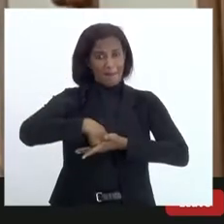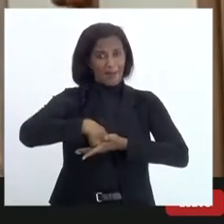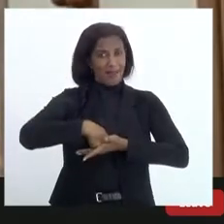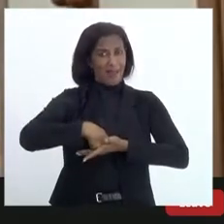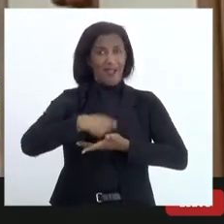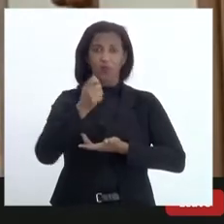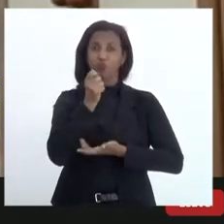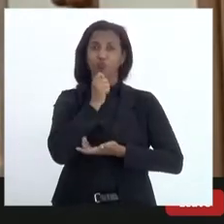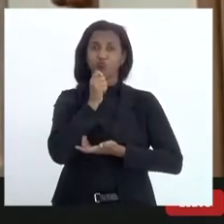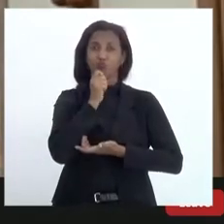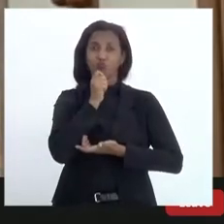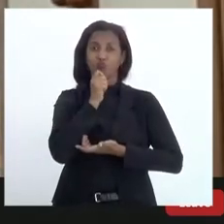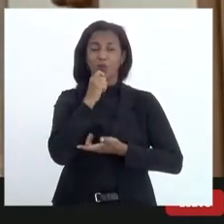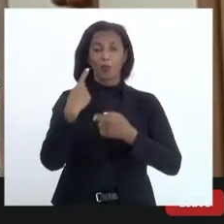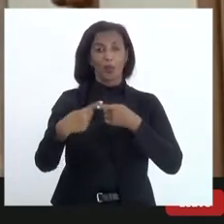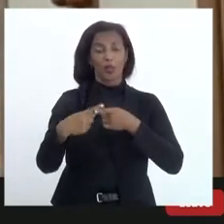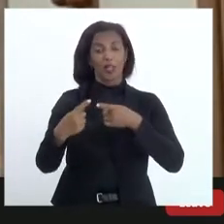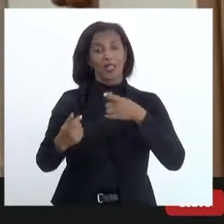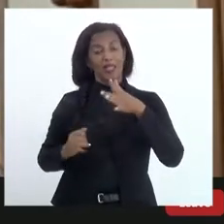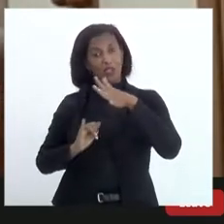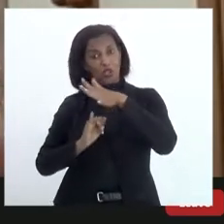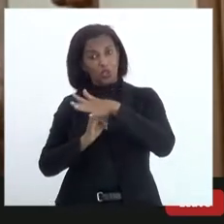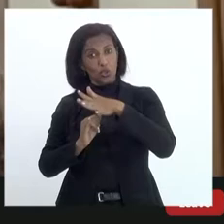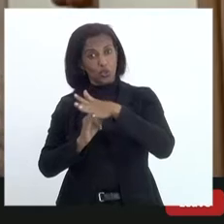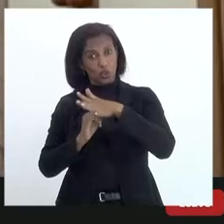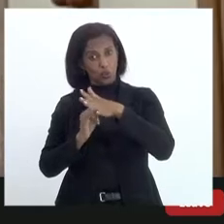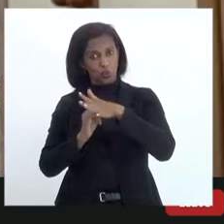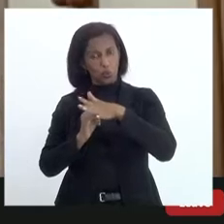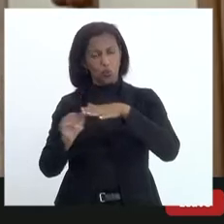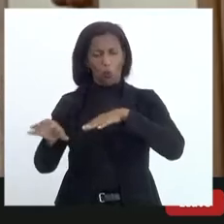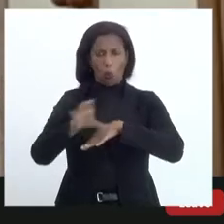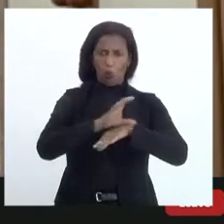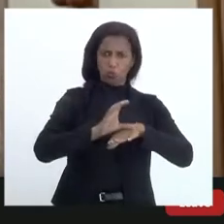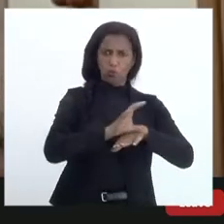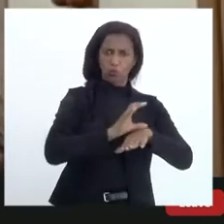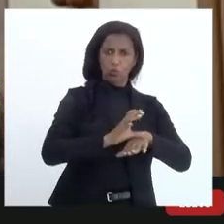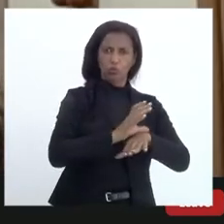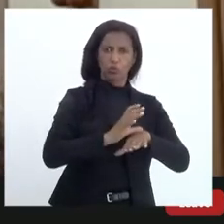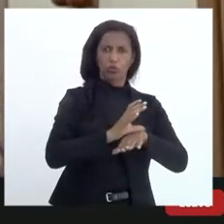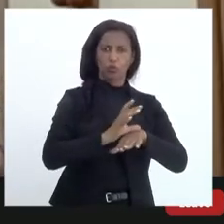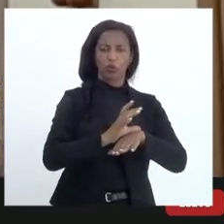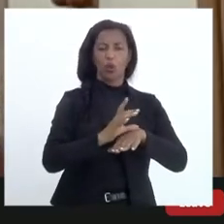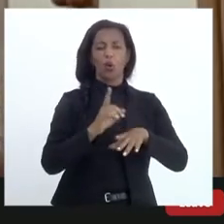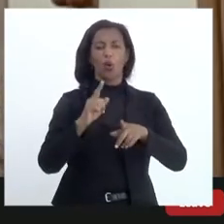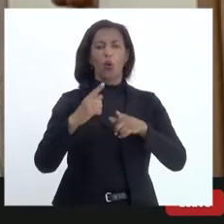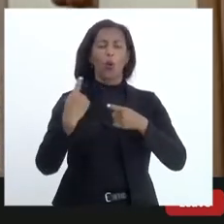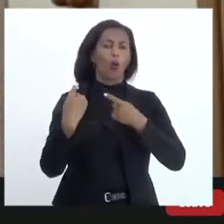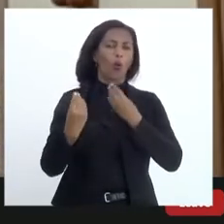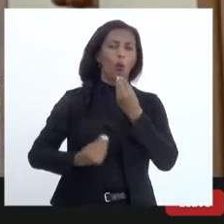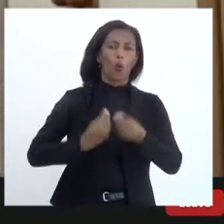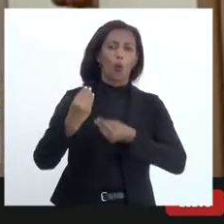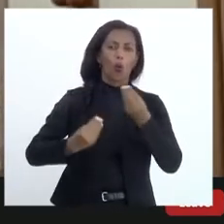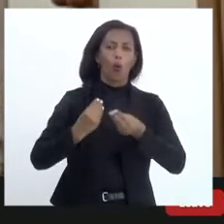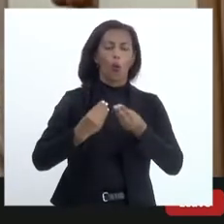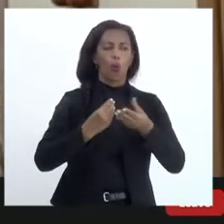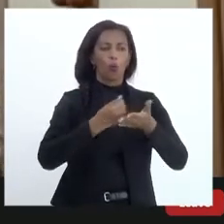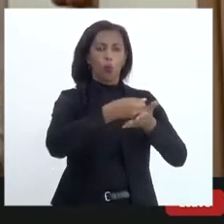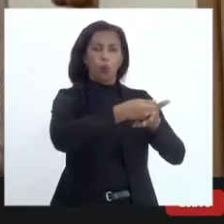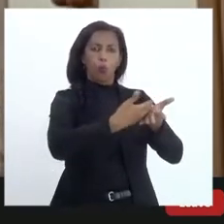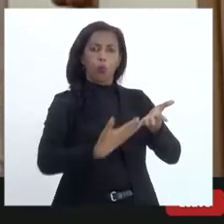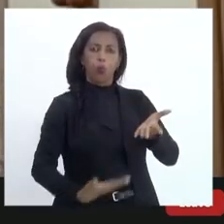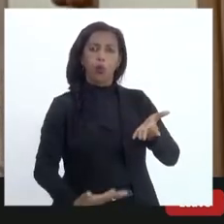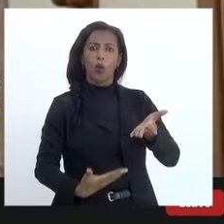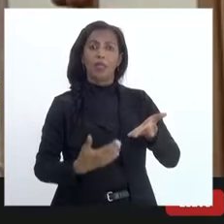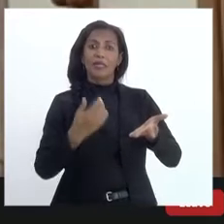criminal. Porque nós temos institutos constitucionais, inclusive, como a decadência, como a prescrição, que